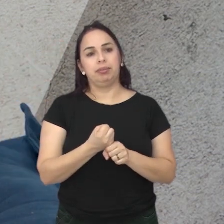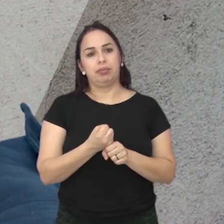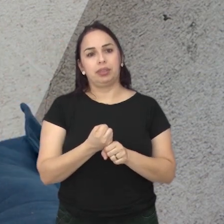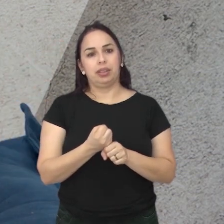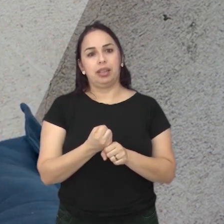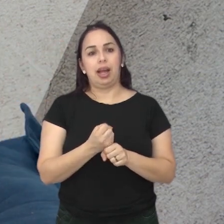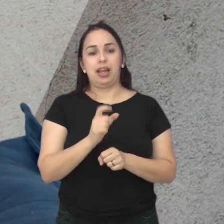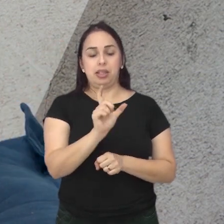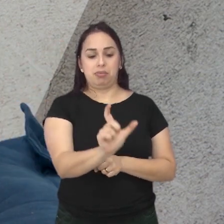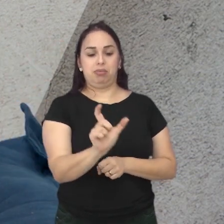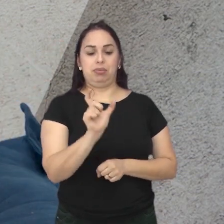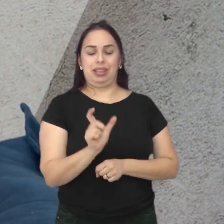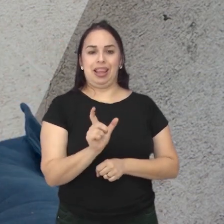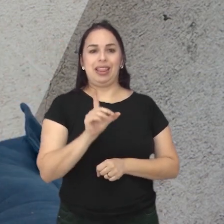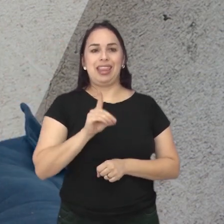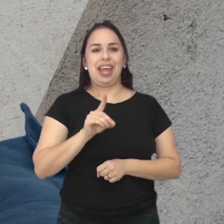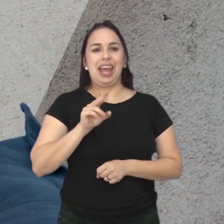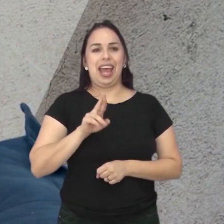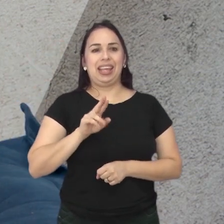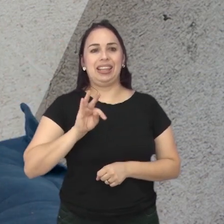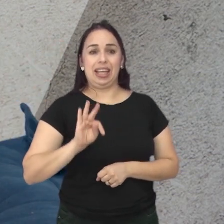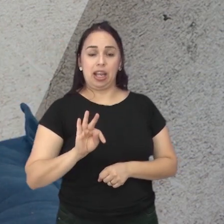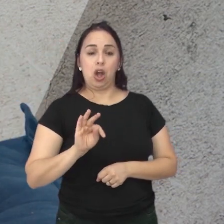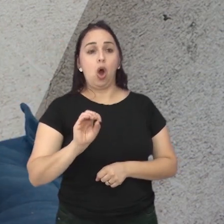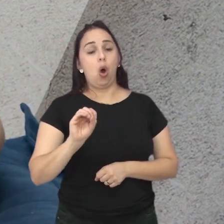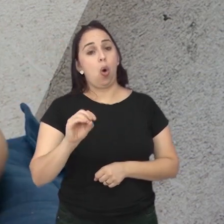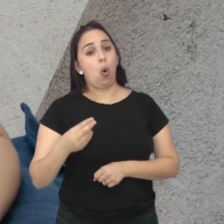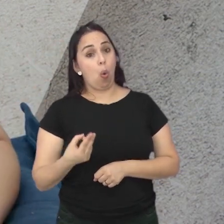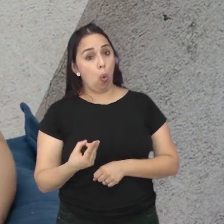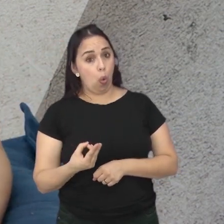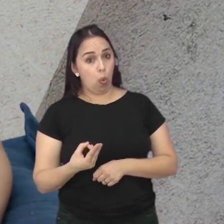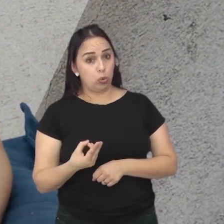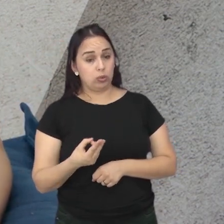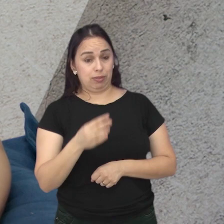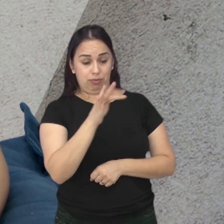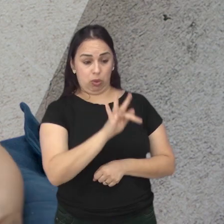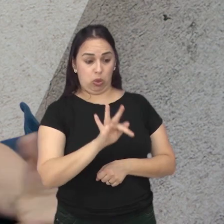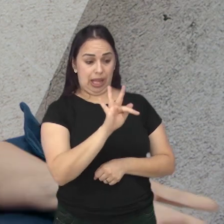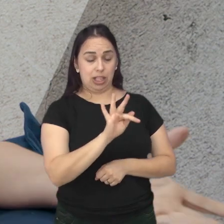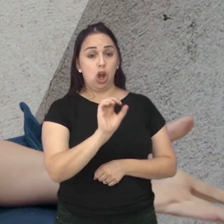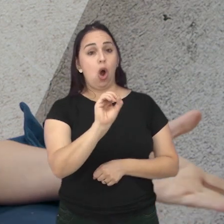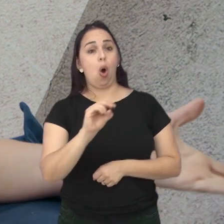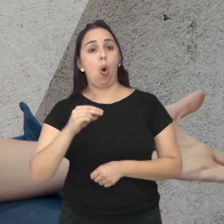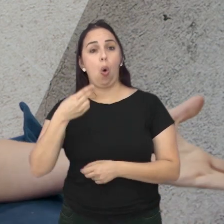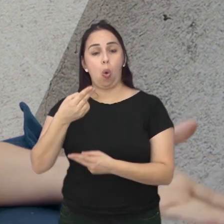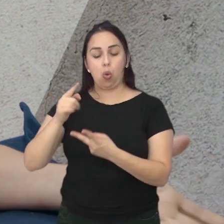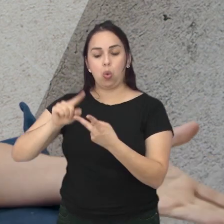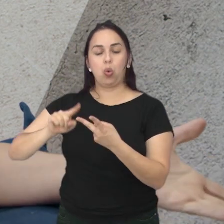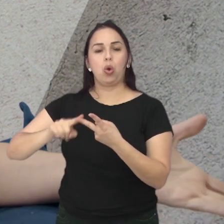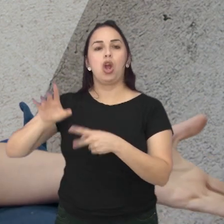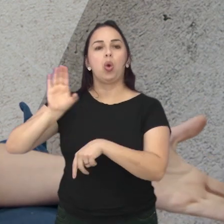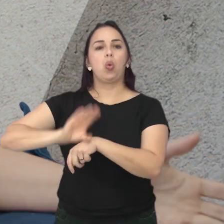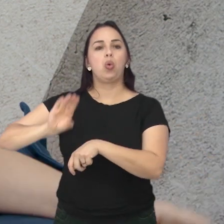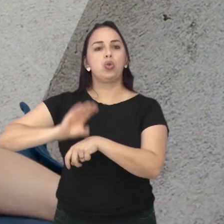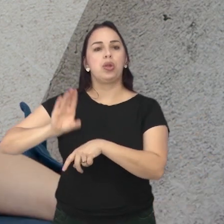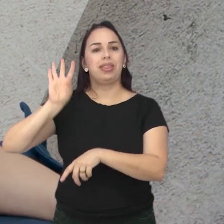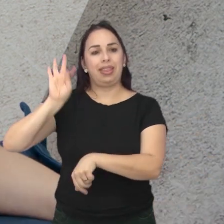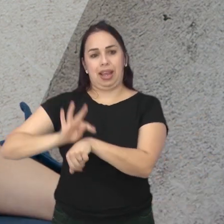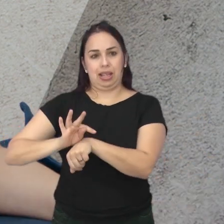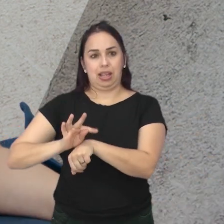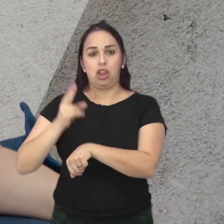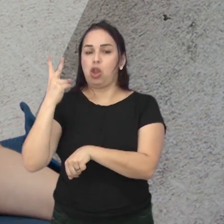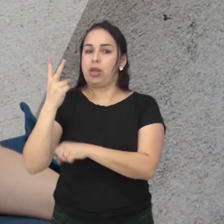anos e você sai com esse registro, com o DRT. Ou você passa por um curso técnico. Curso técnico, daí são 2 anos